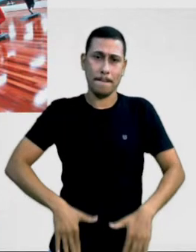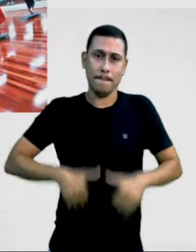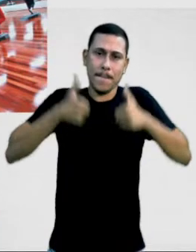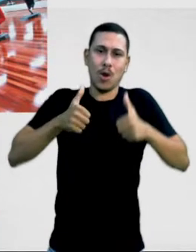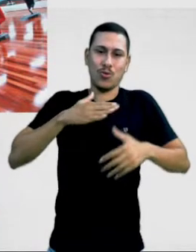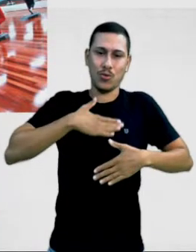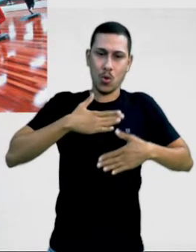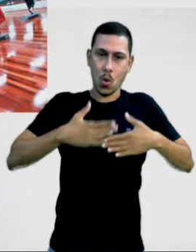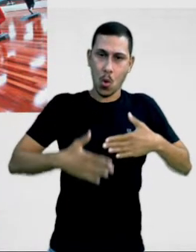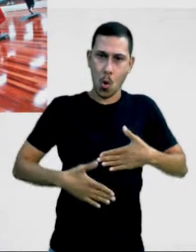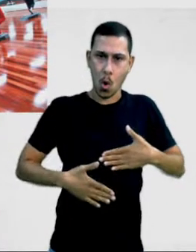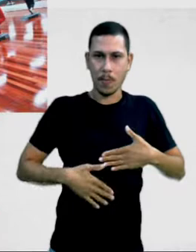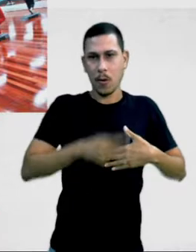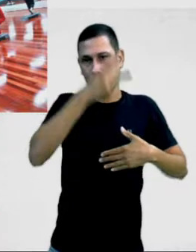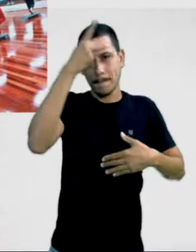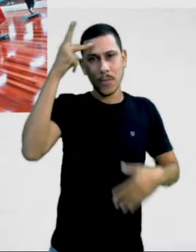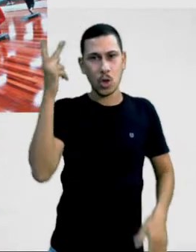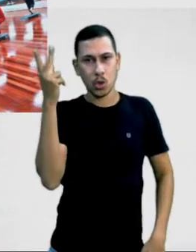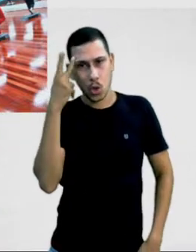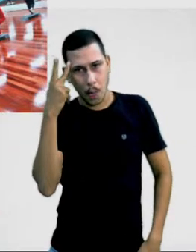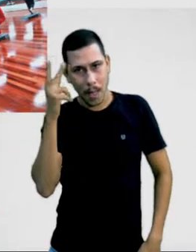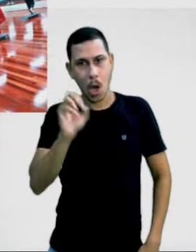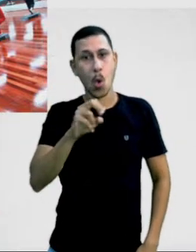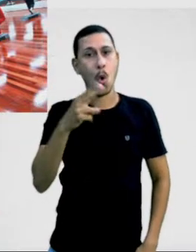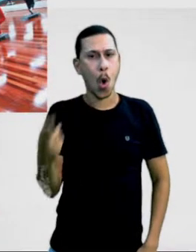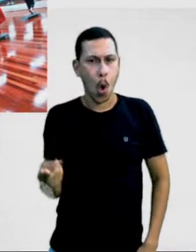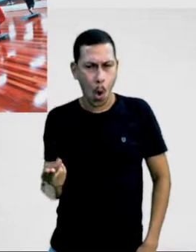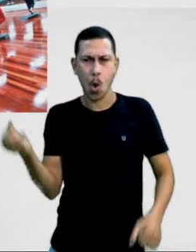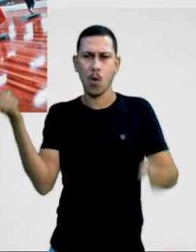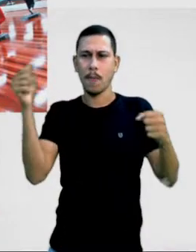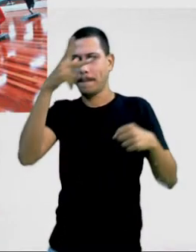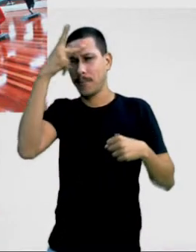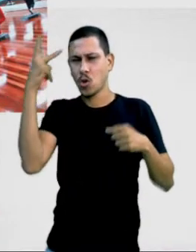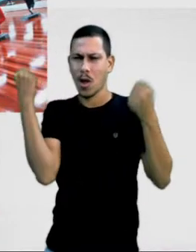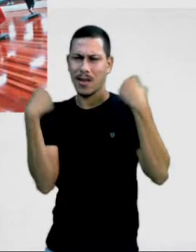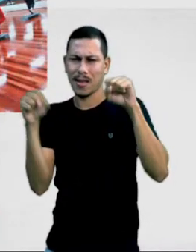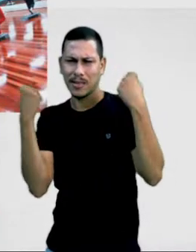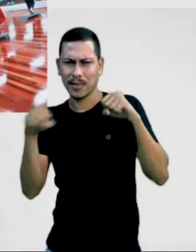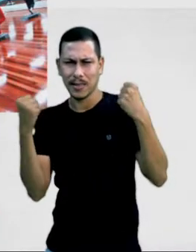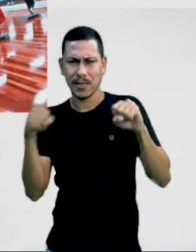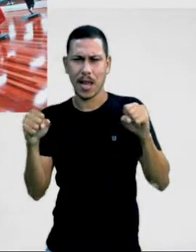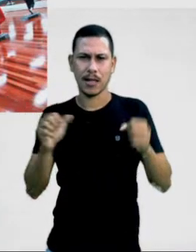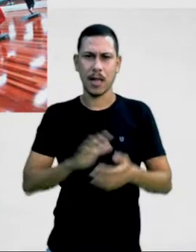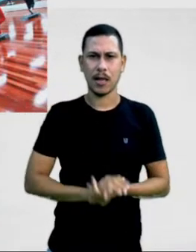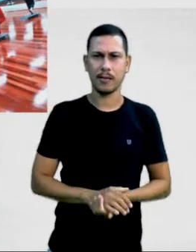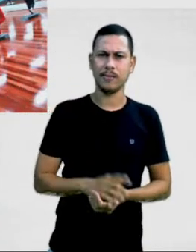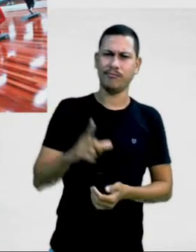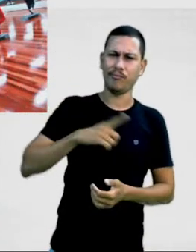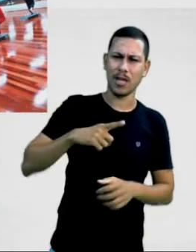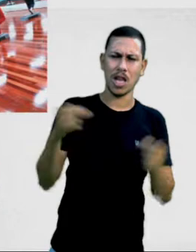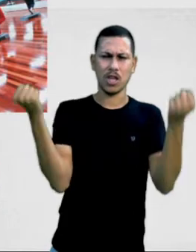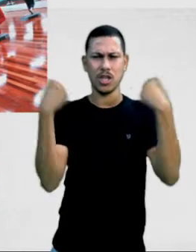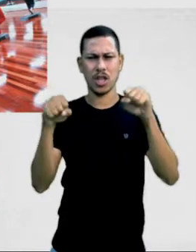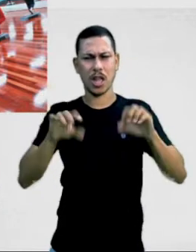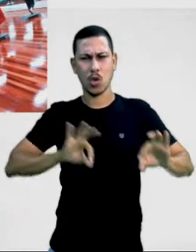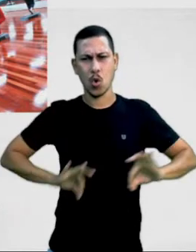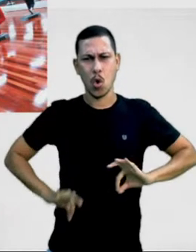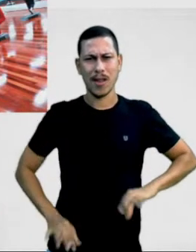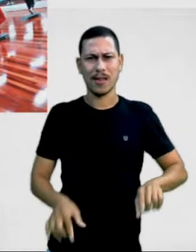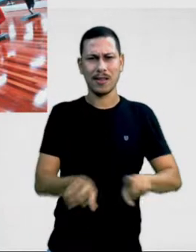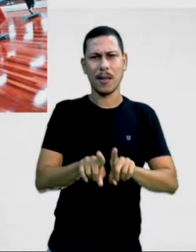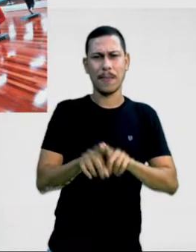indivíduo normal ou do indivíduo enquanto atleta, né? Então, nós temos a ginástica localizada, ginástica